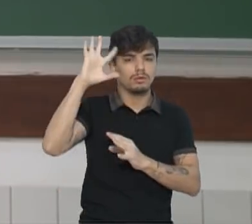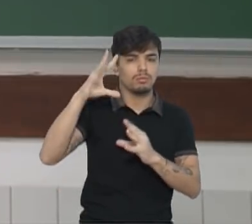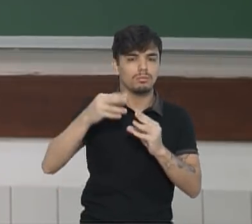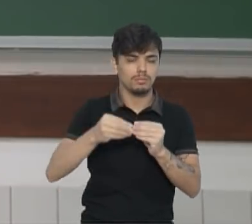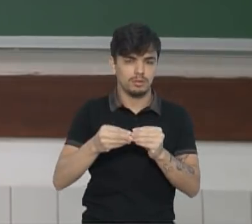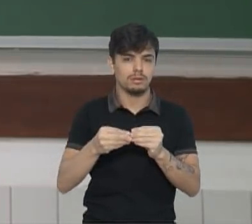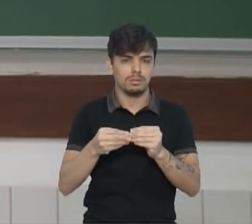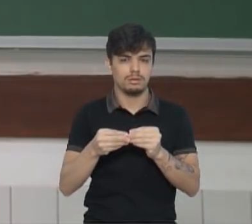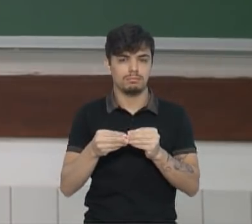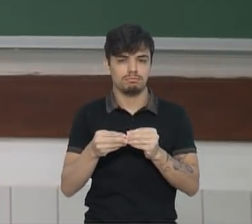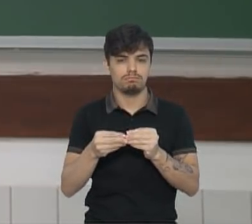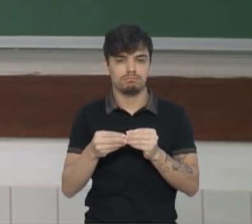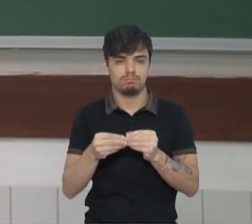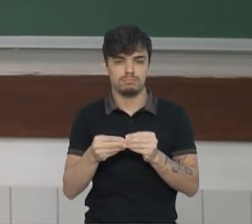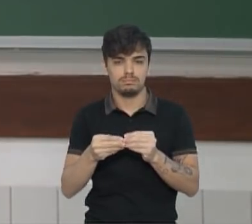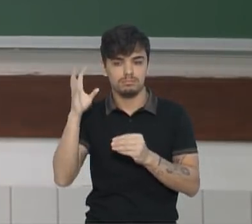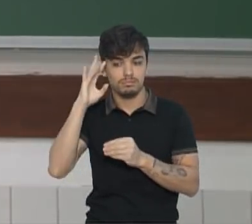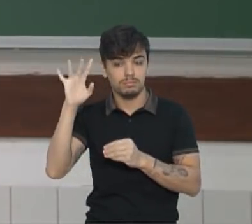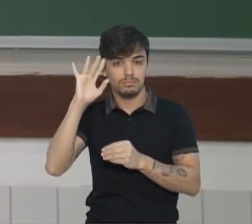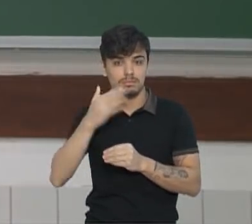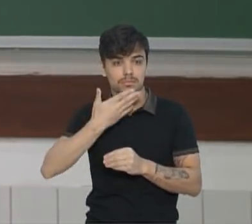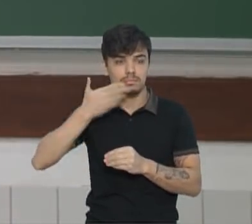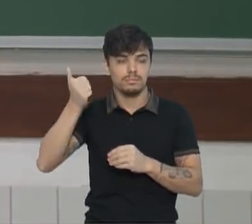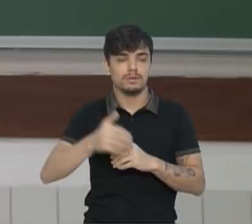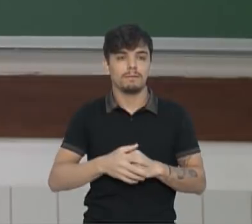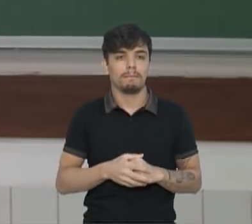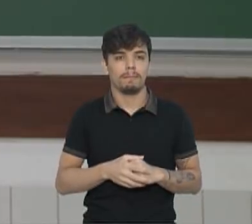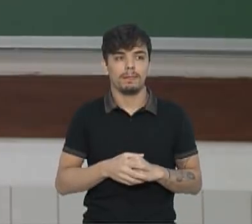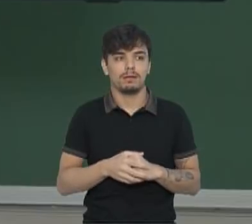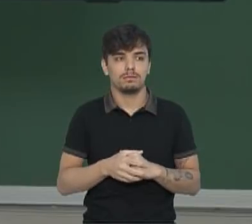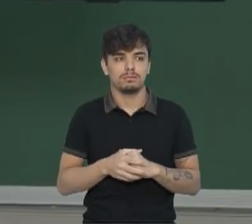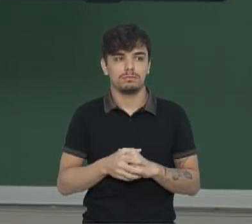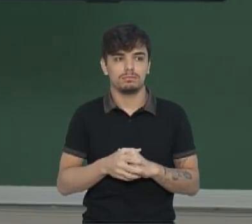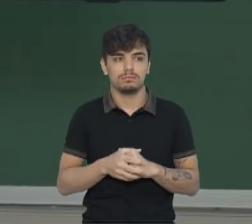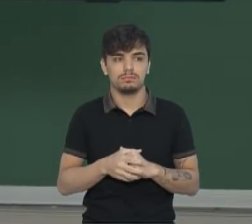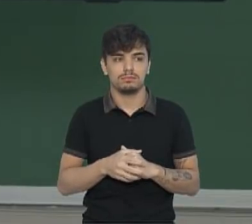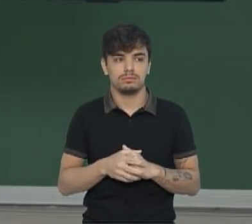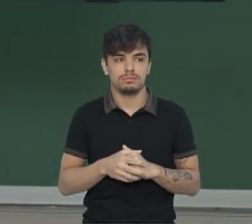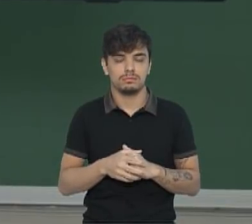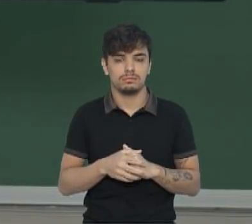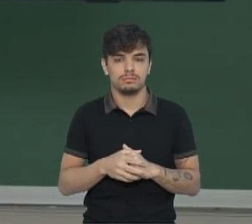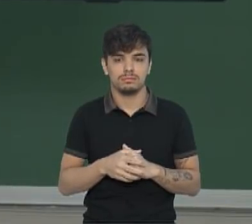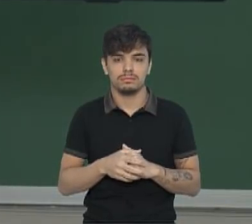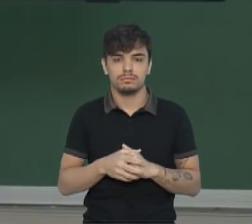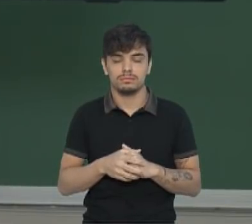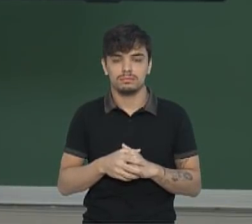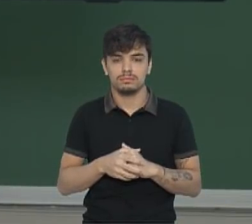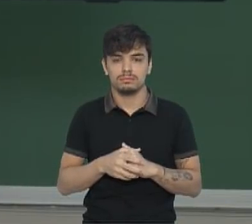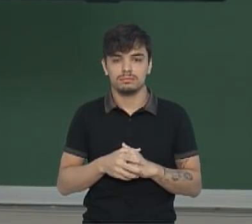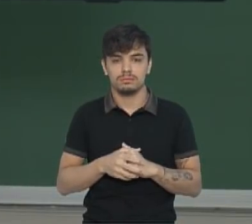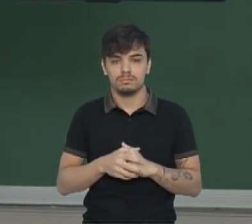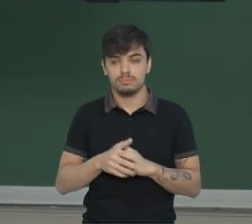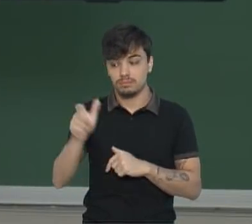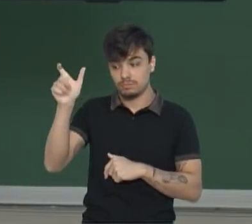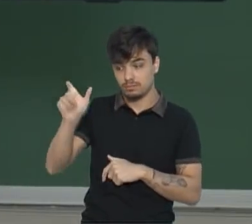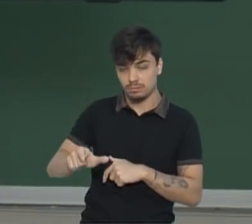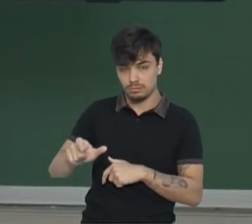você aguçar a sua reflexão. Tá? Então, por isso que o Jacques Le Goff é tão importante. Para ele, né, tem